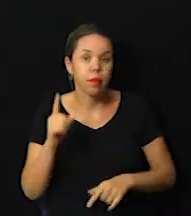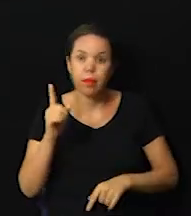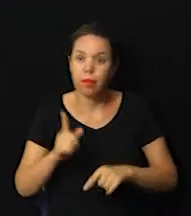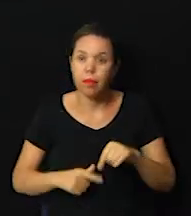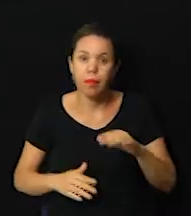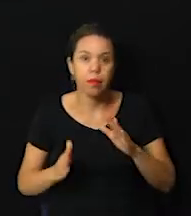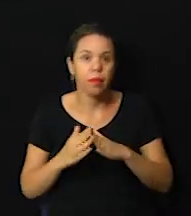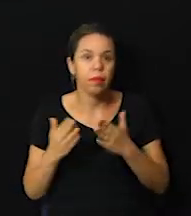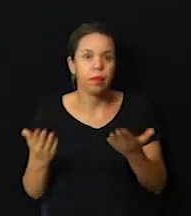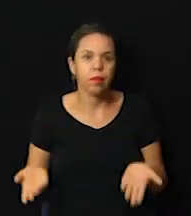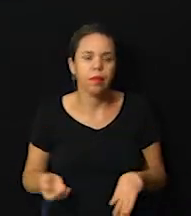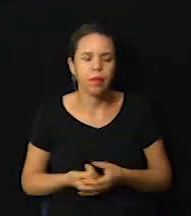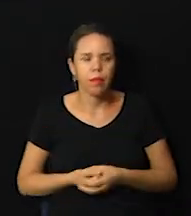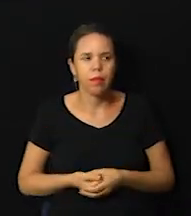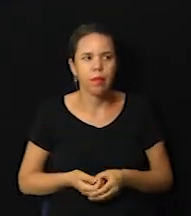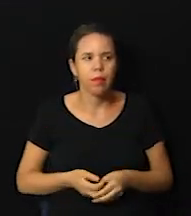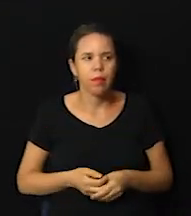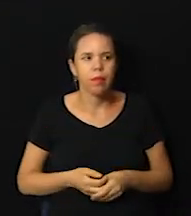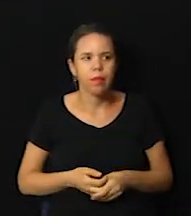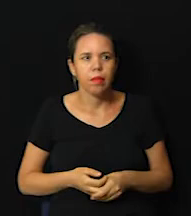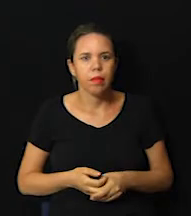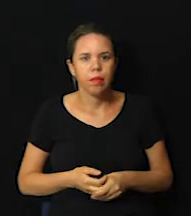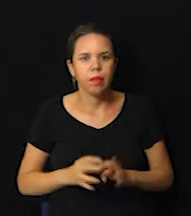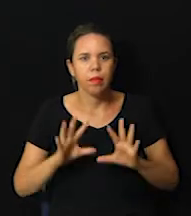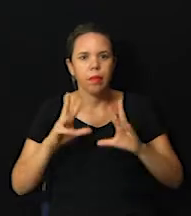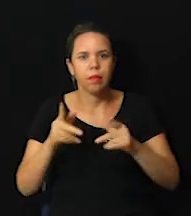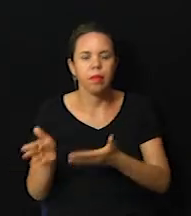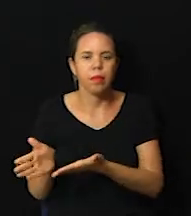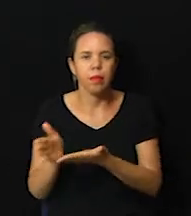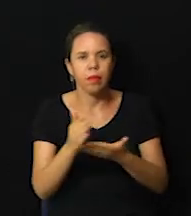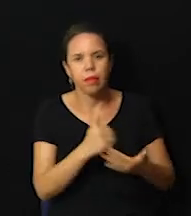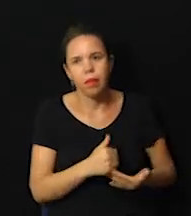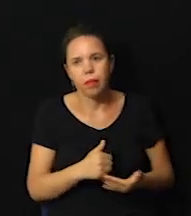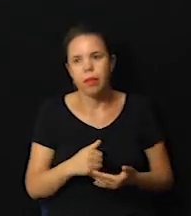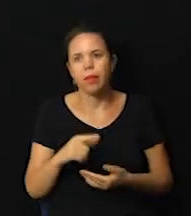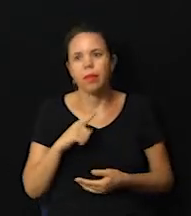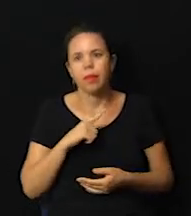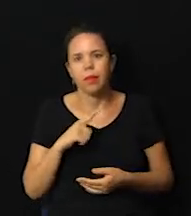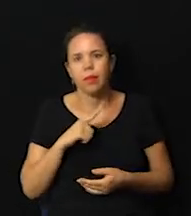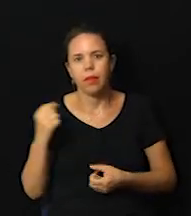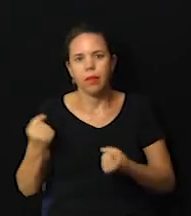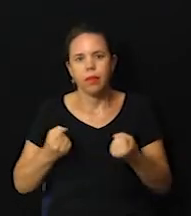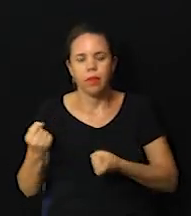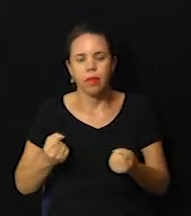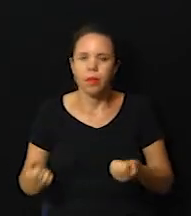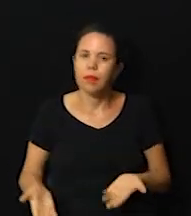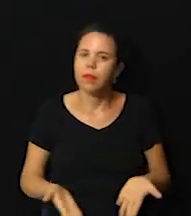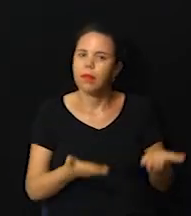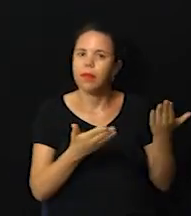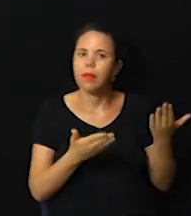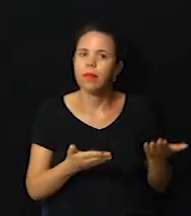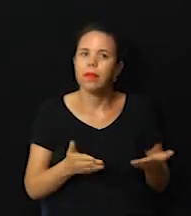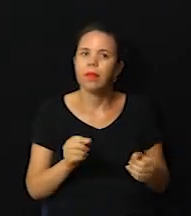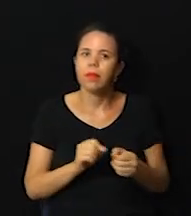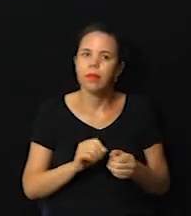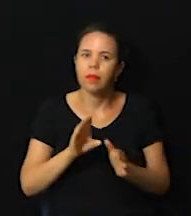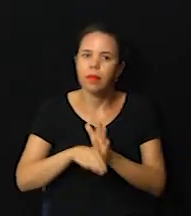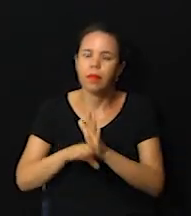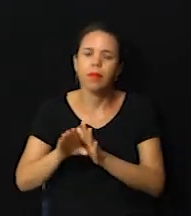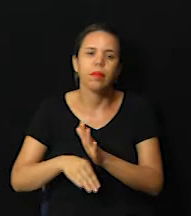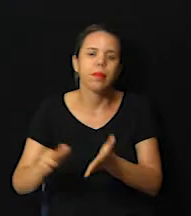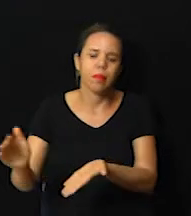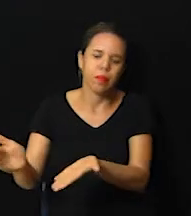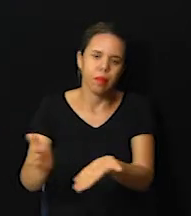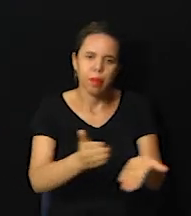de casa, enfim, né? Toda a gente arrecada. Nós temos um carro pequeno da instituição, mas a gente faz retiradas também